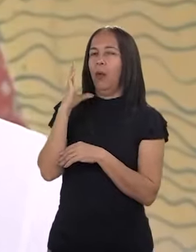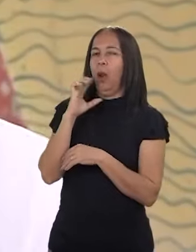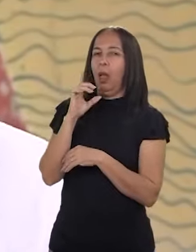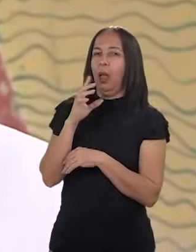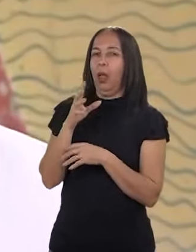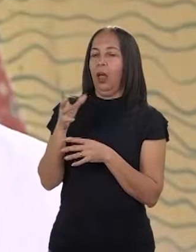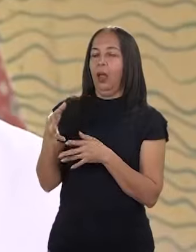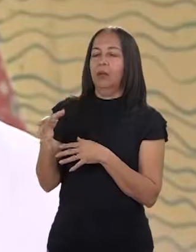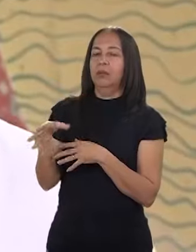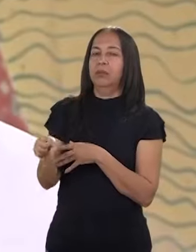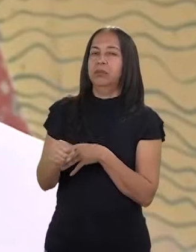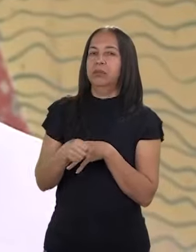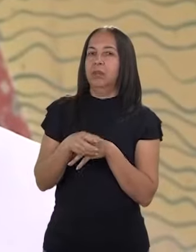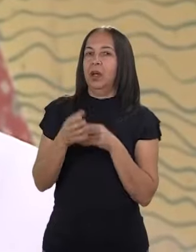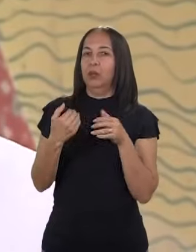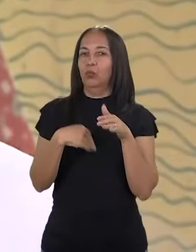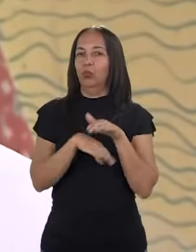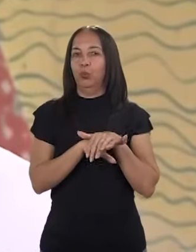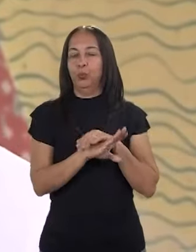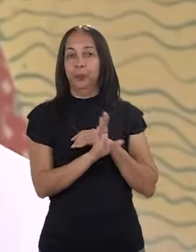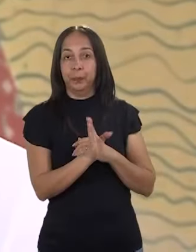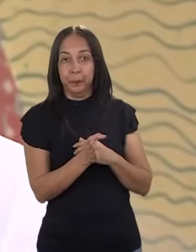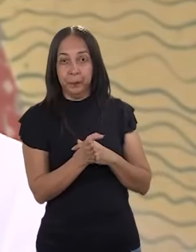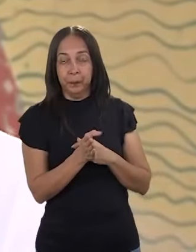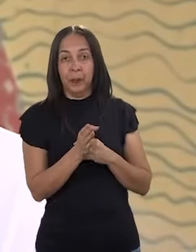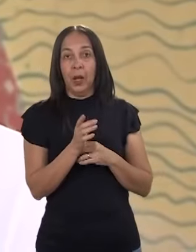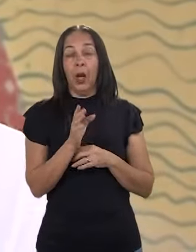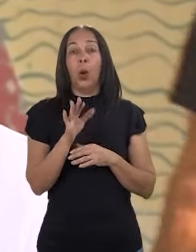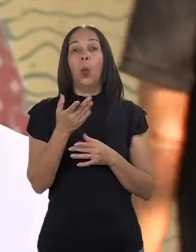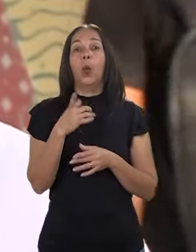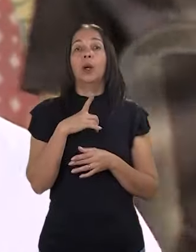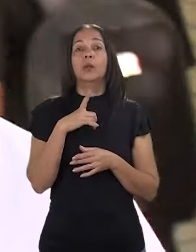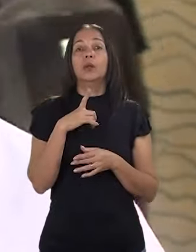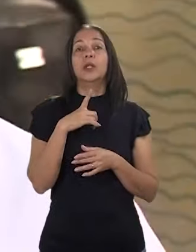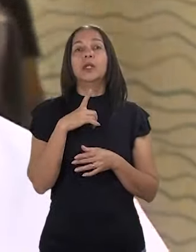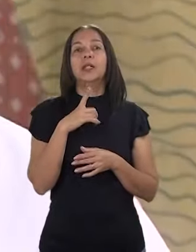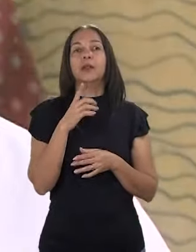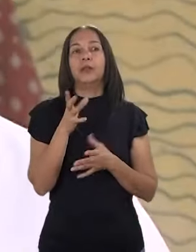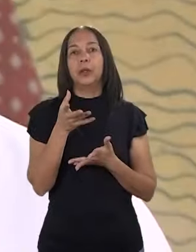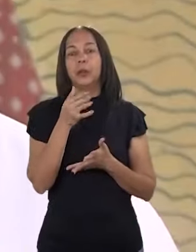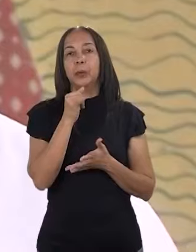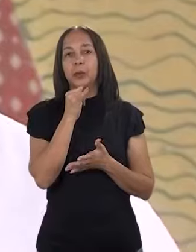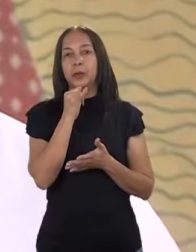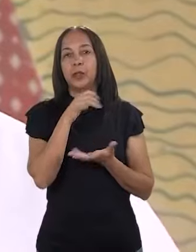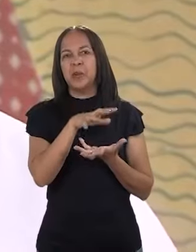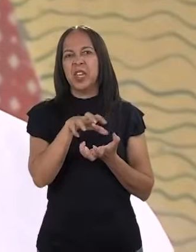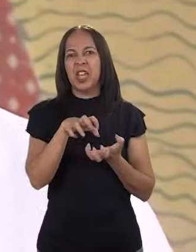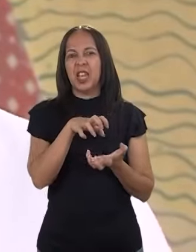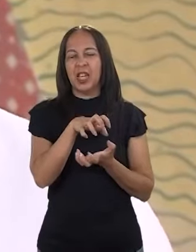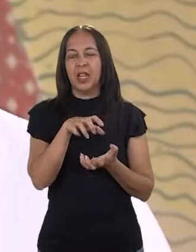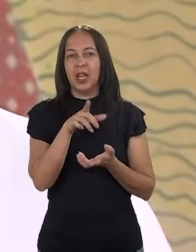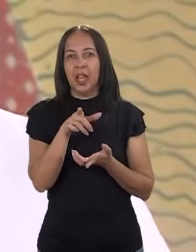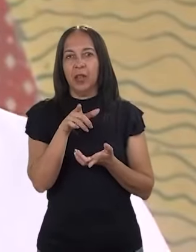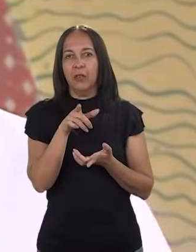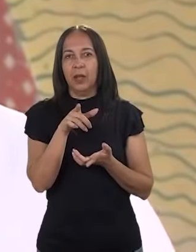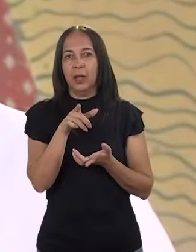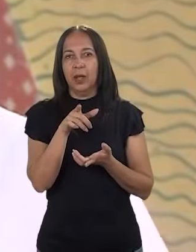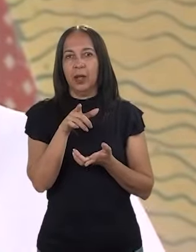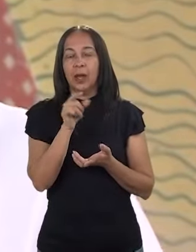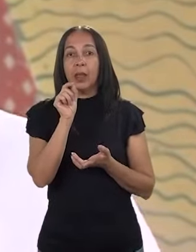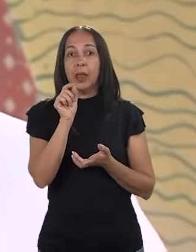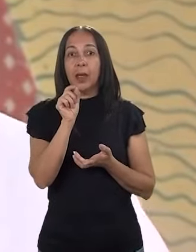celular são L coisas né a gente vai aí na quando teve a gréve da PM pessoais quem quem